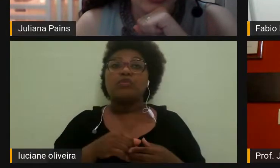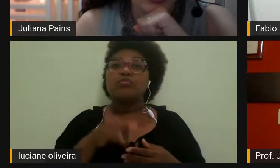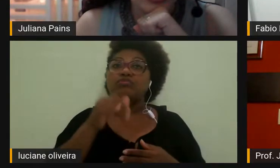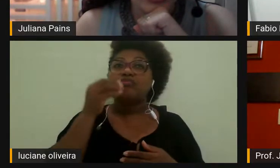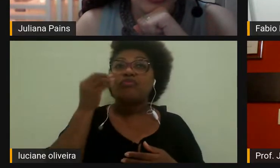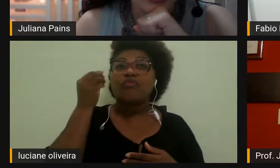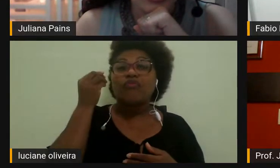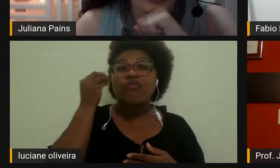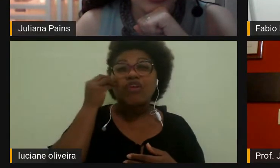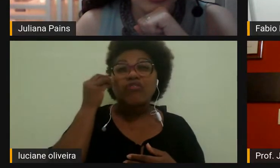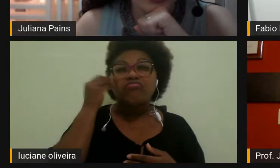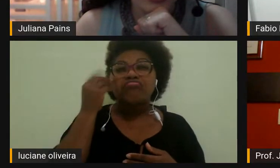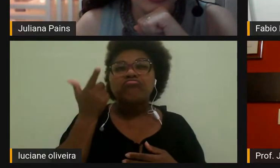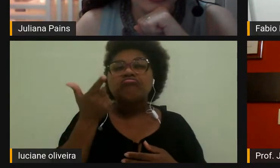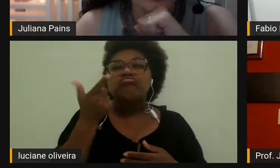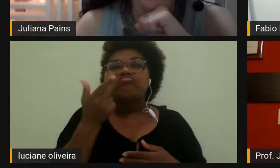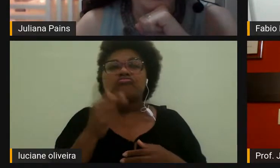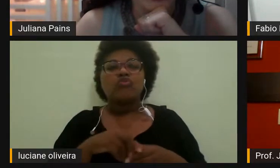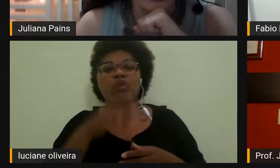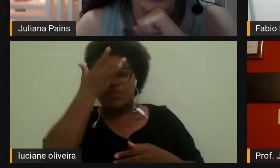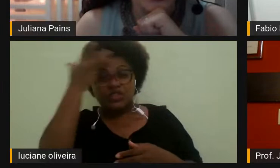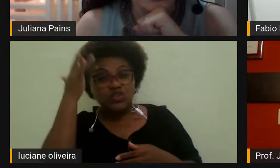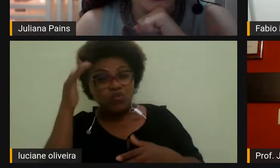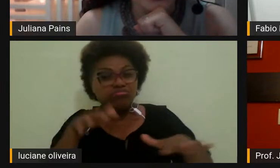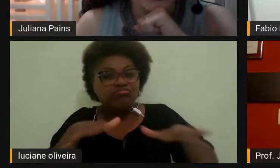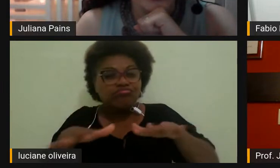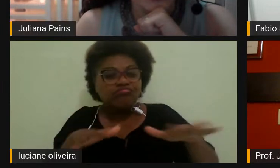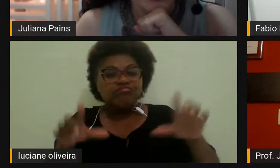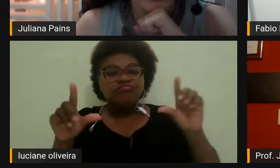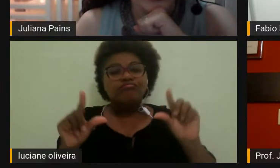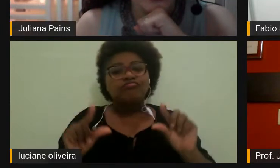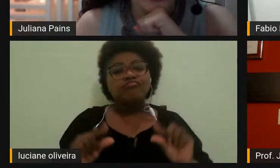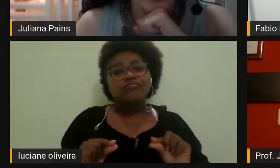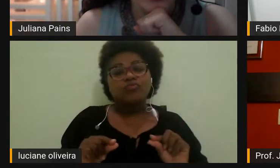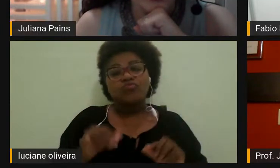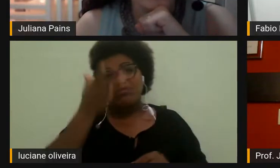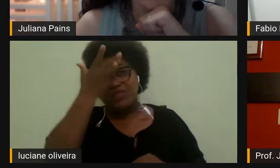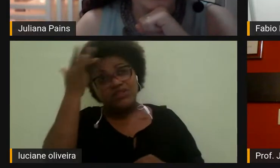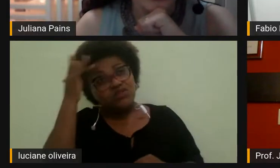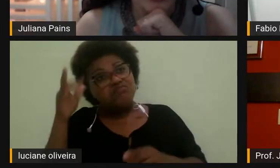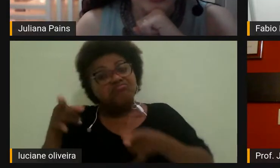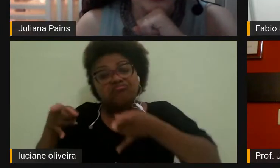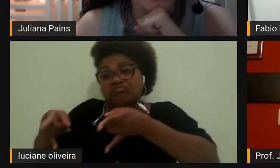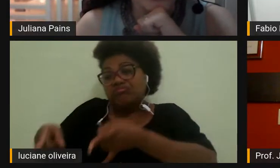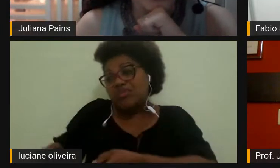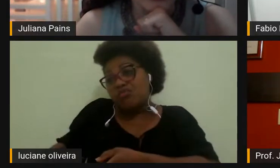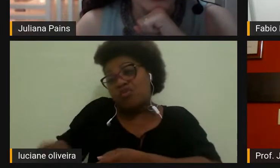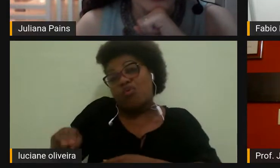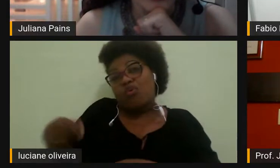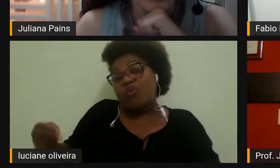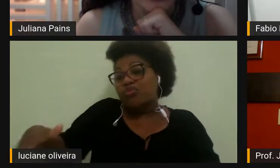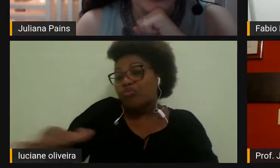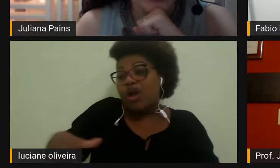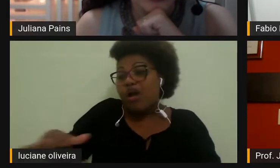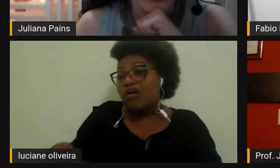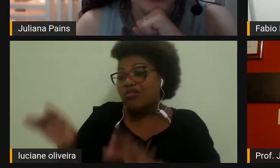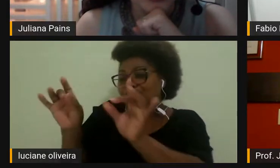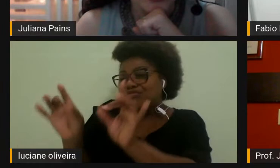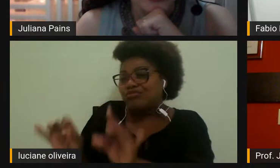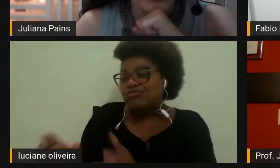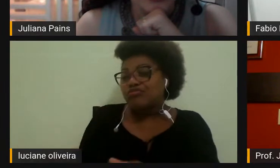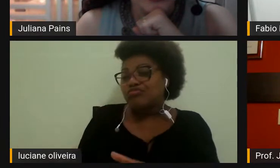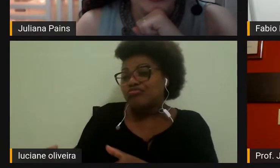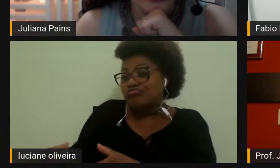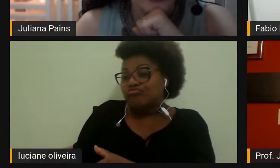tá com movimento reduzido a pessoa que está na cama o que está em uma área muito específica então você